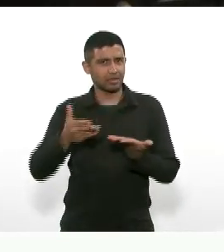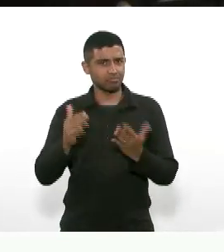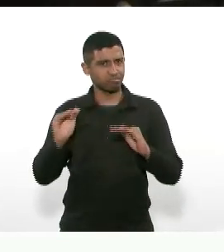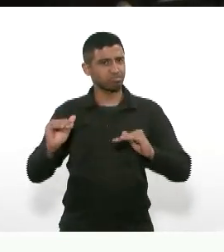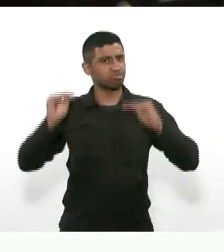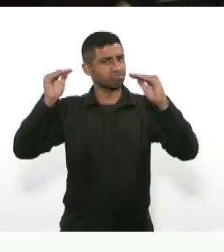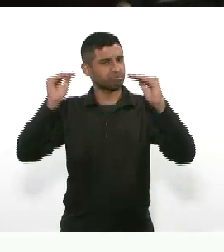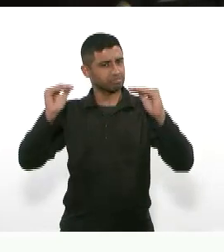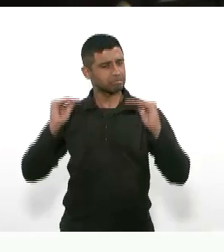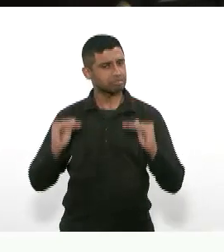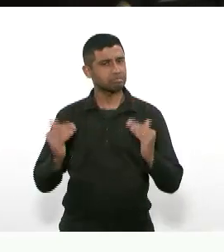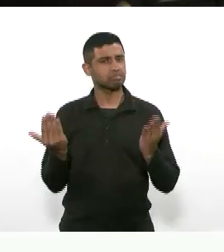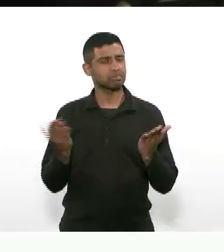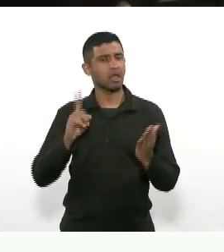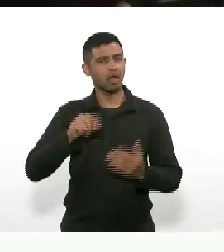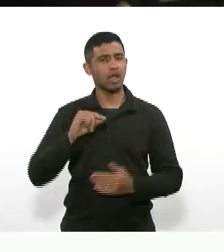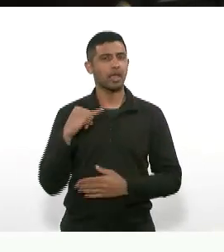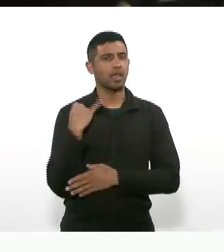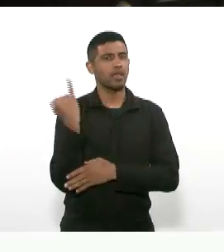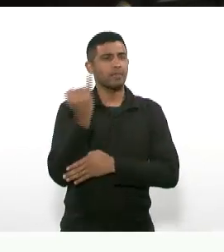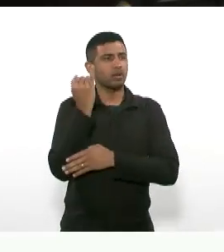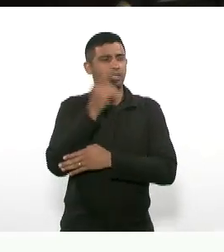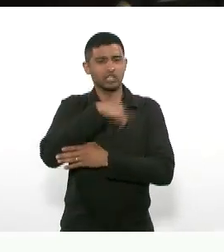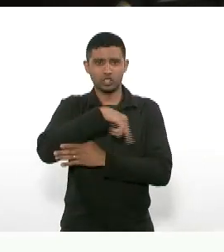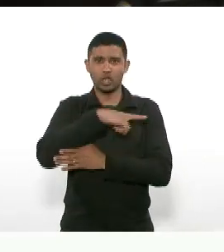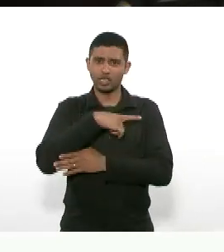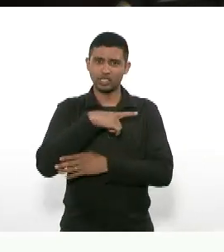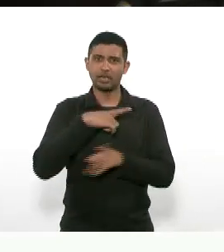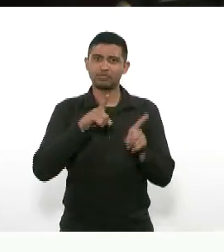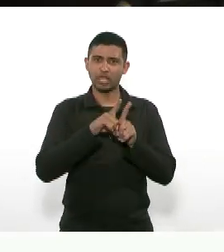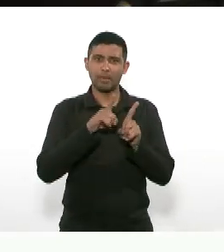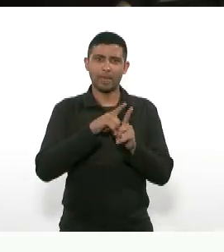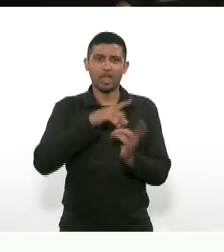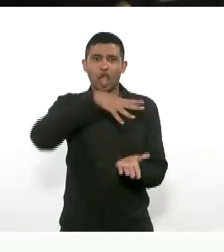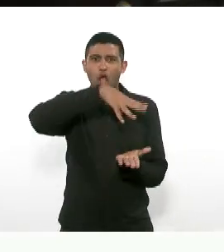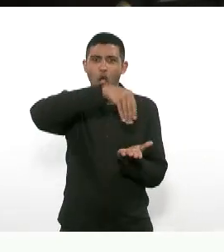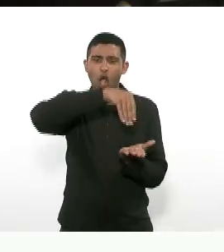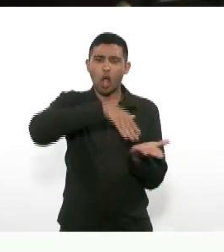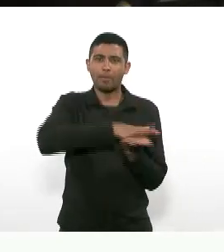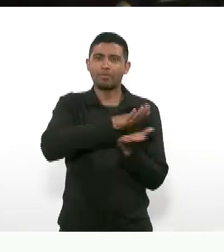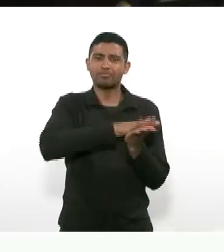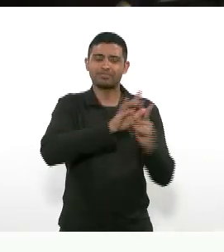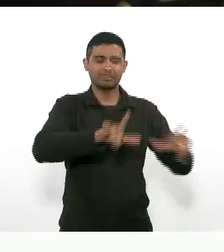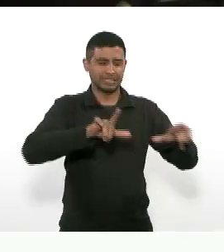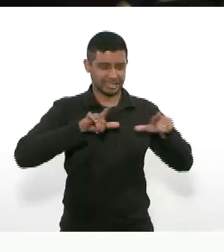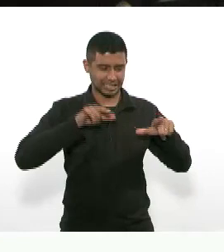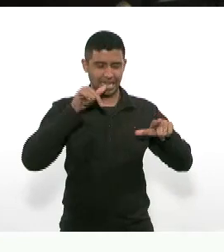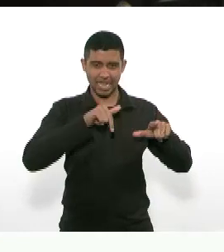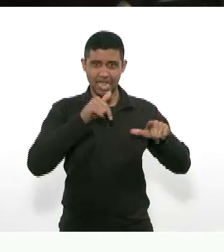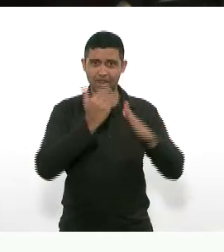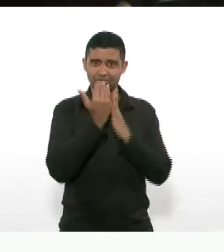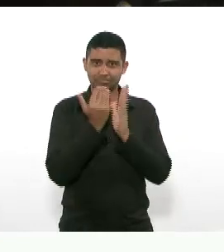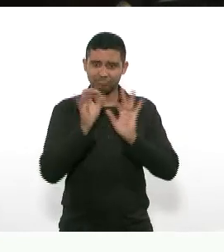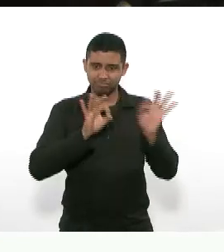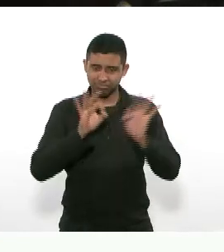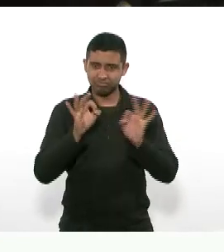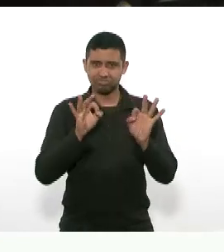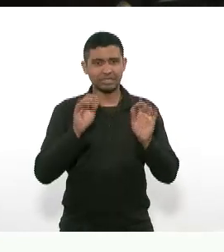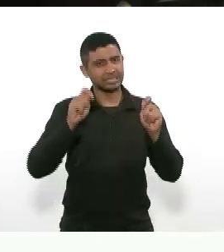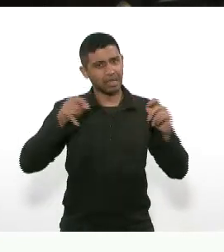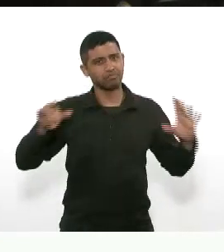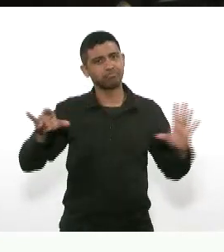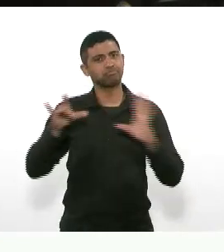seria muito importante que a gente recebesse também uma cópia desse plano que faça juntar